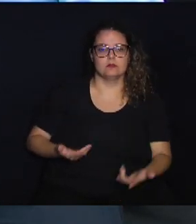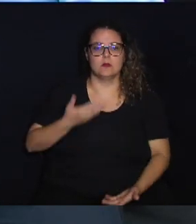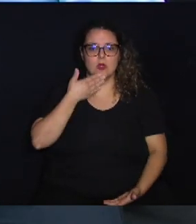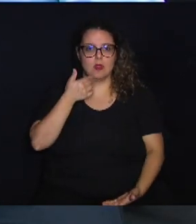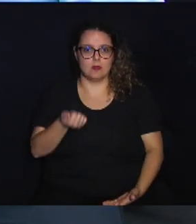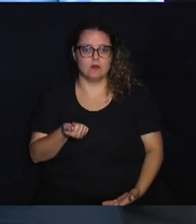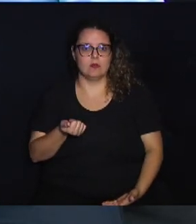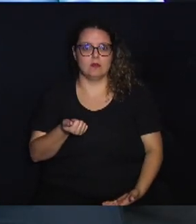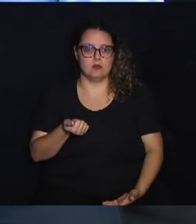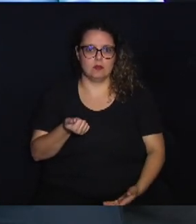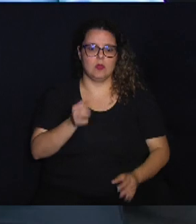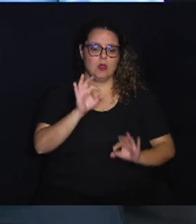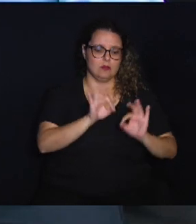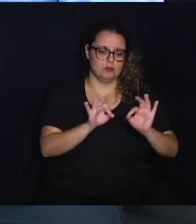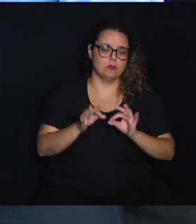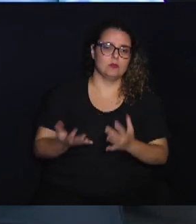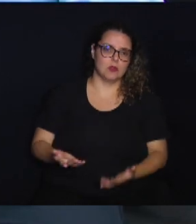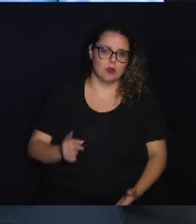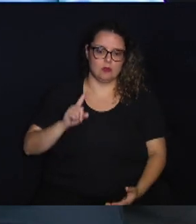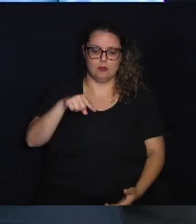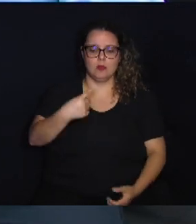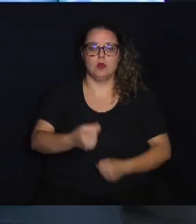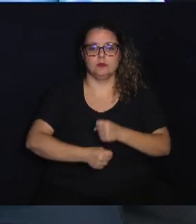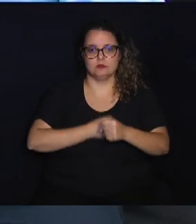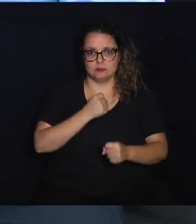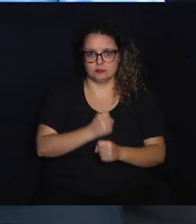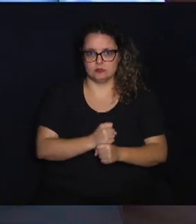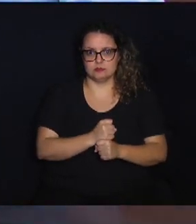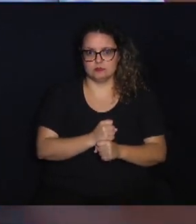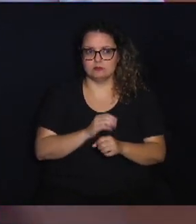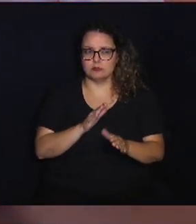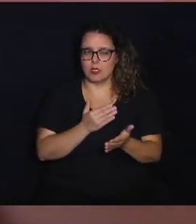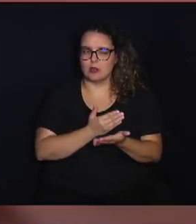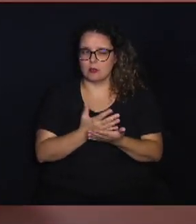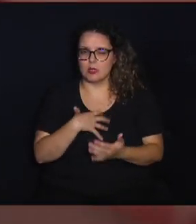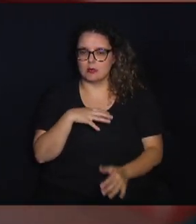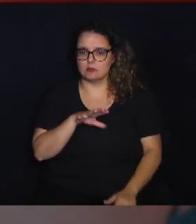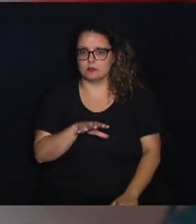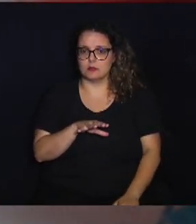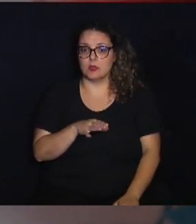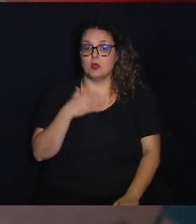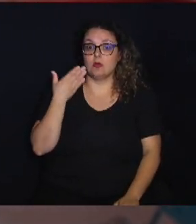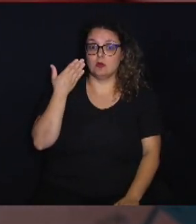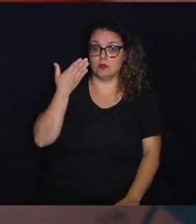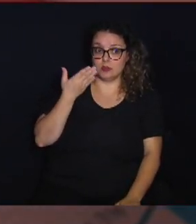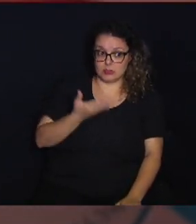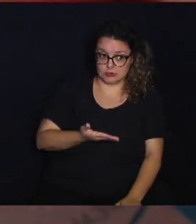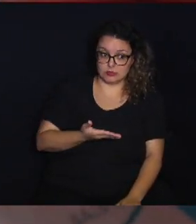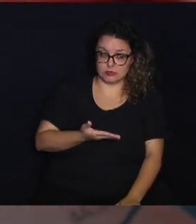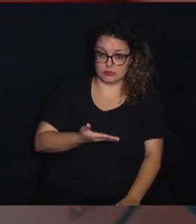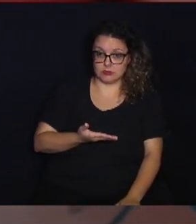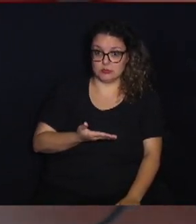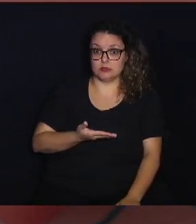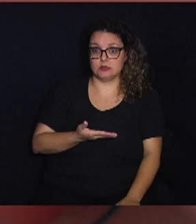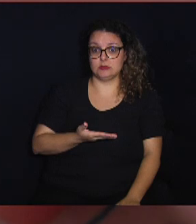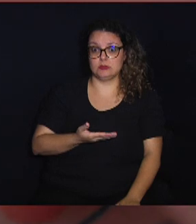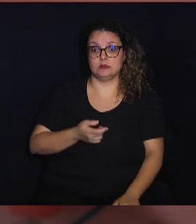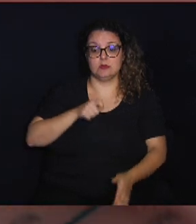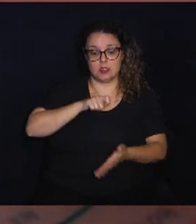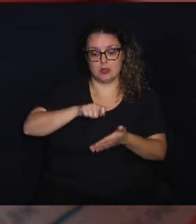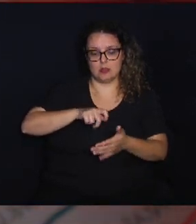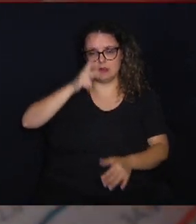esse seu plano, né, para o próximo ano. Mas começa assim, você com as suas